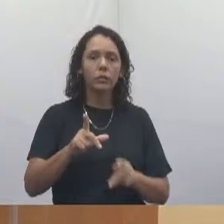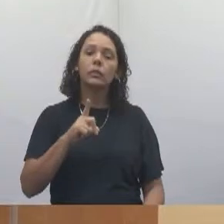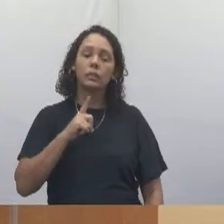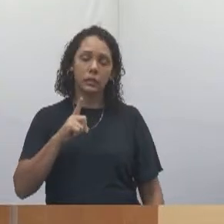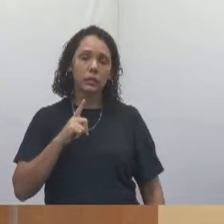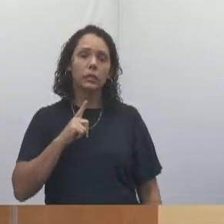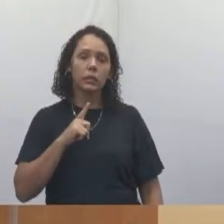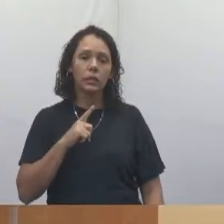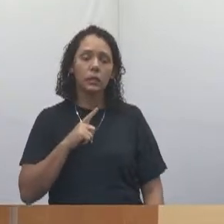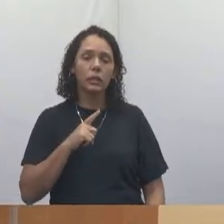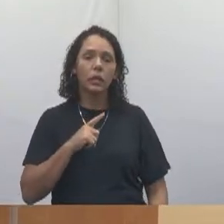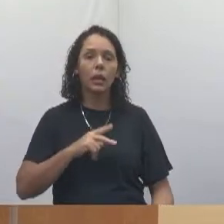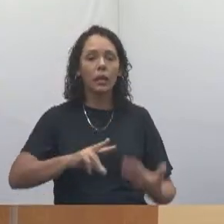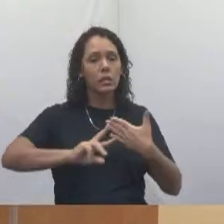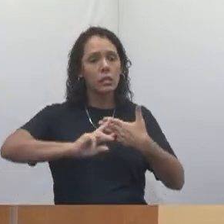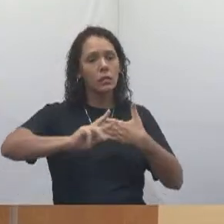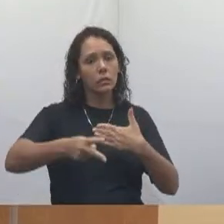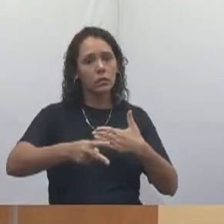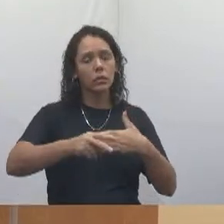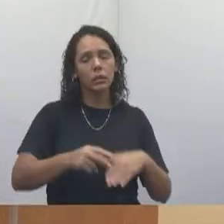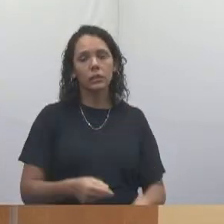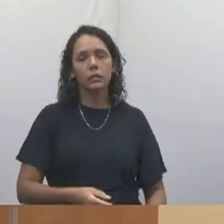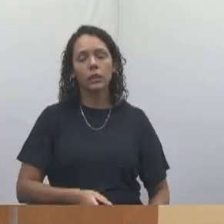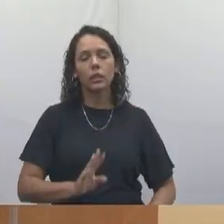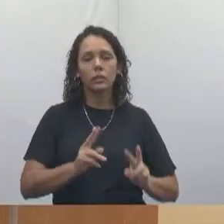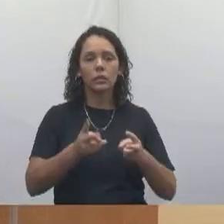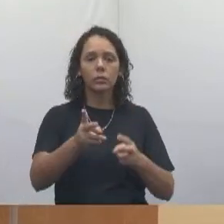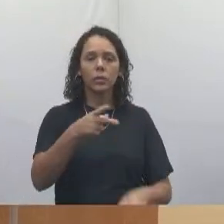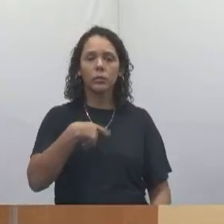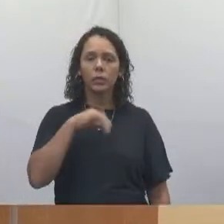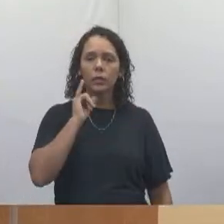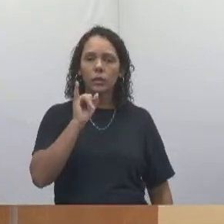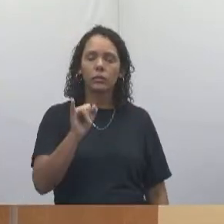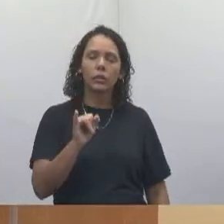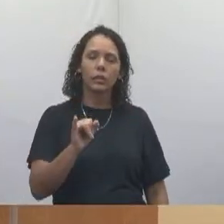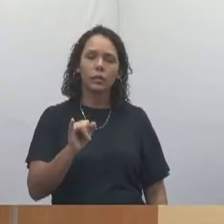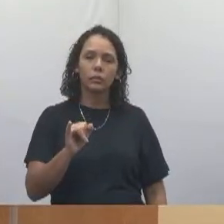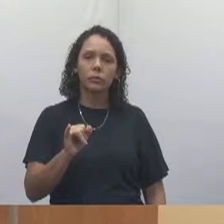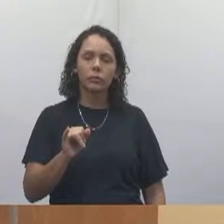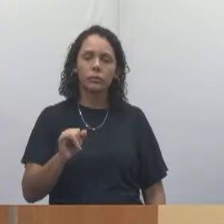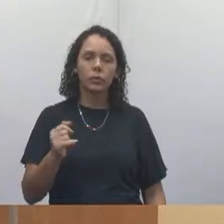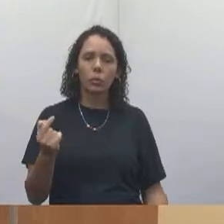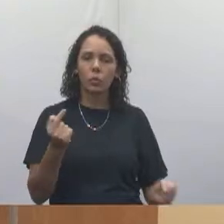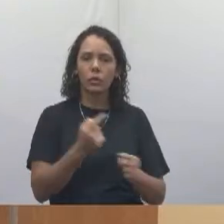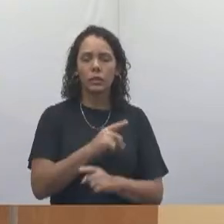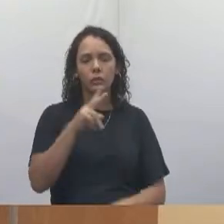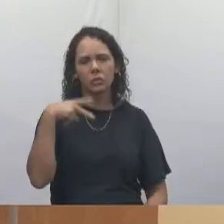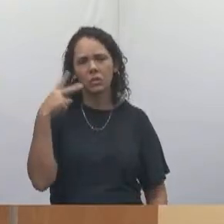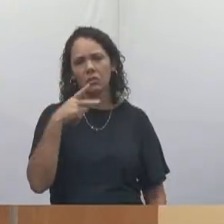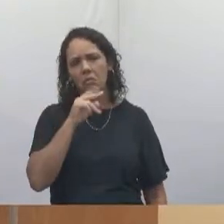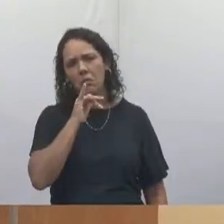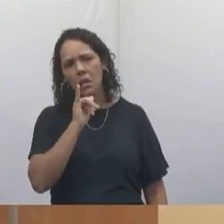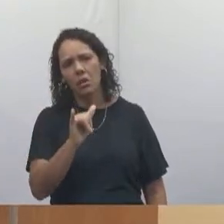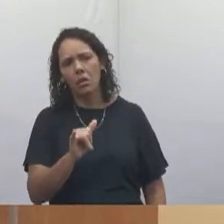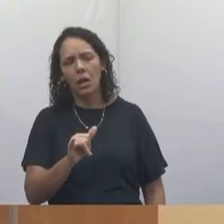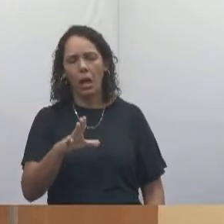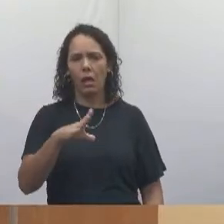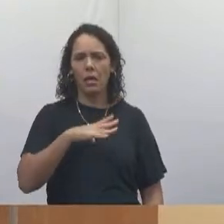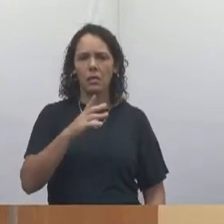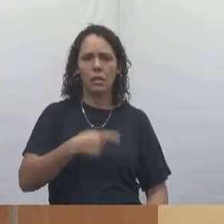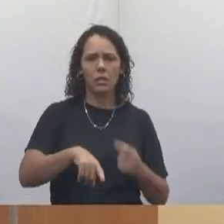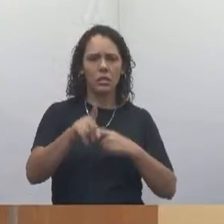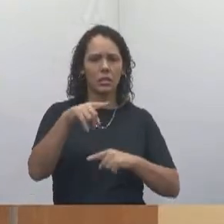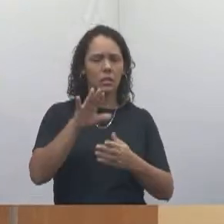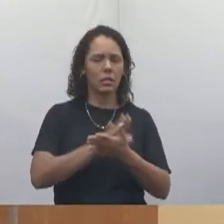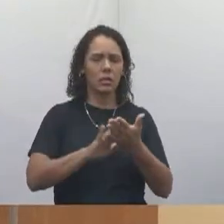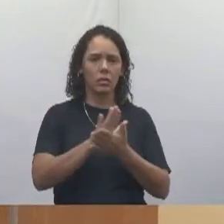aparece. Né, eu costumo dizer, né, eu acho que contrário de alguns vereadores que disse aqui que a cidade não cresceu, que a cidade está na mesmice,